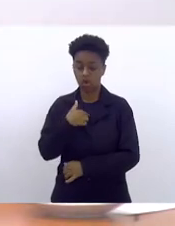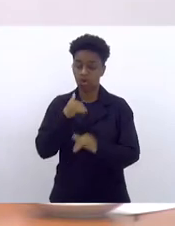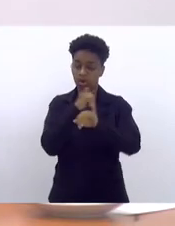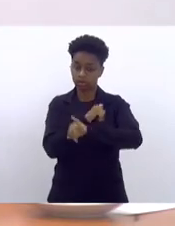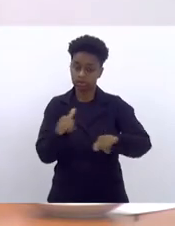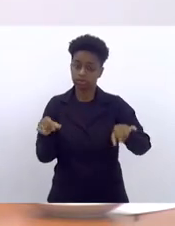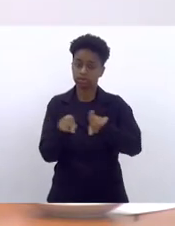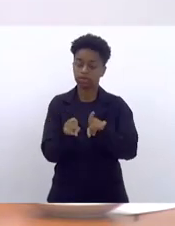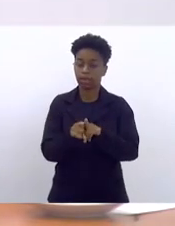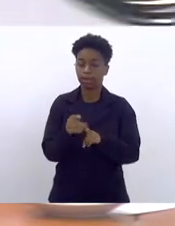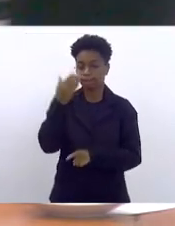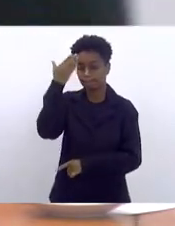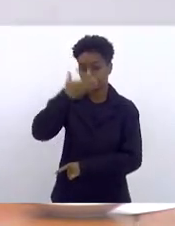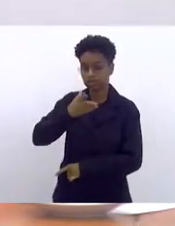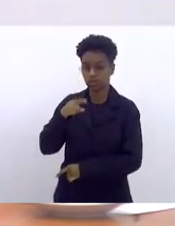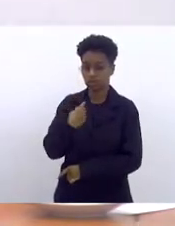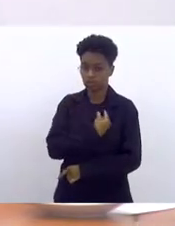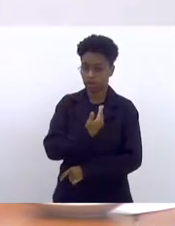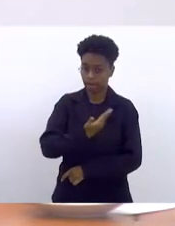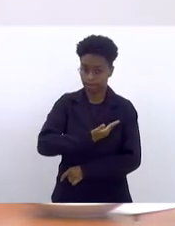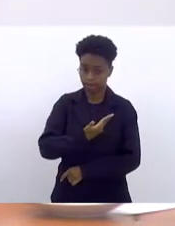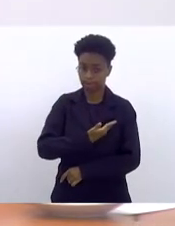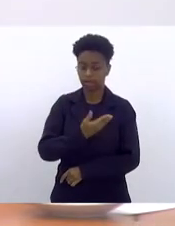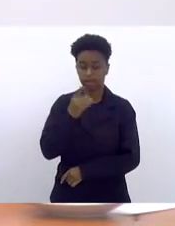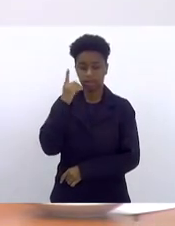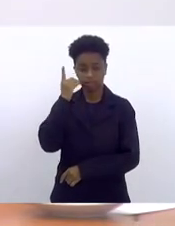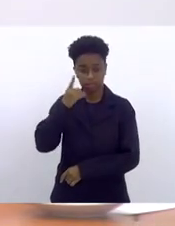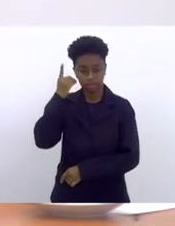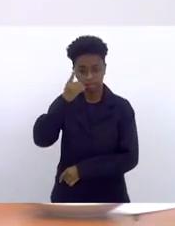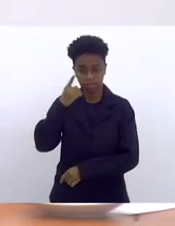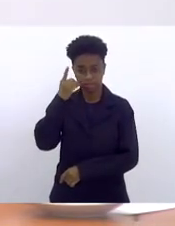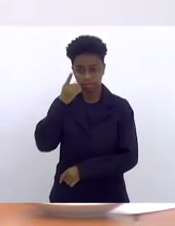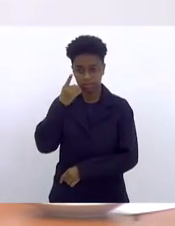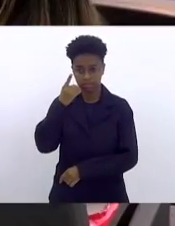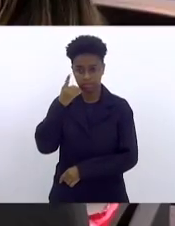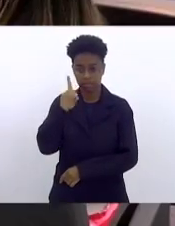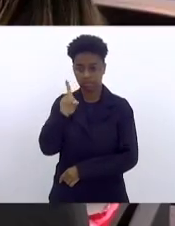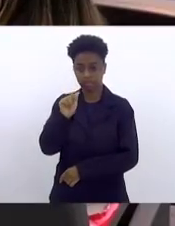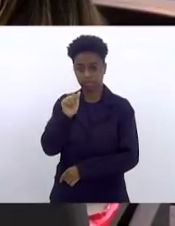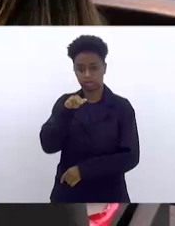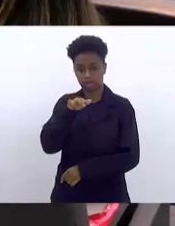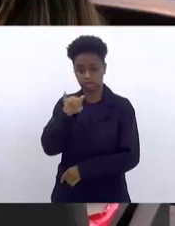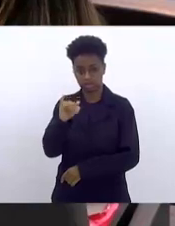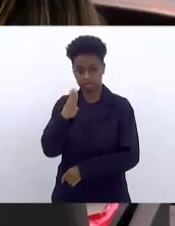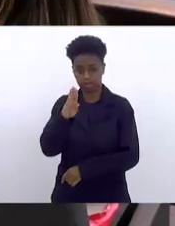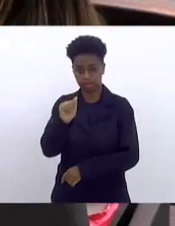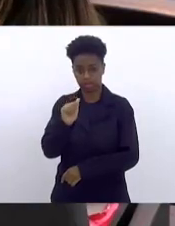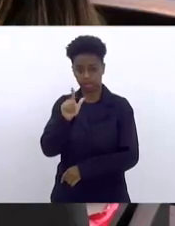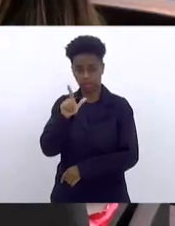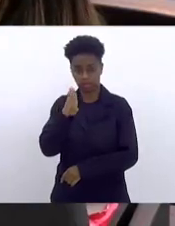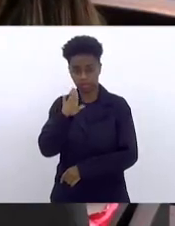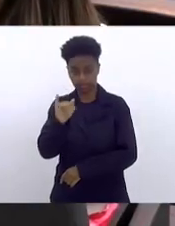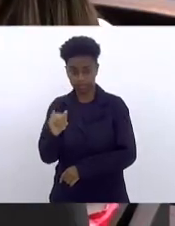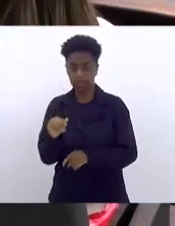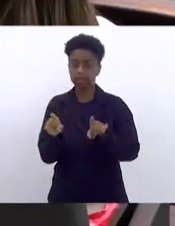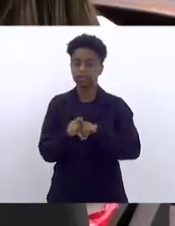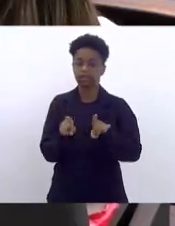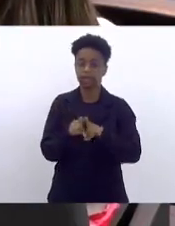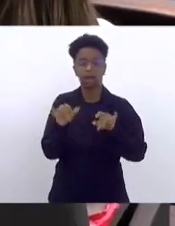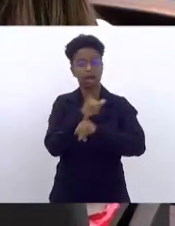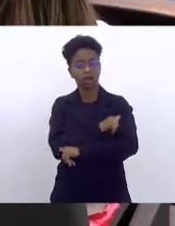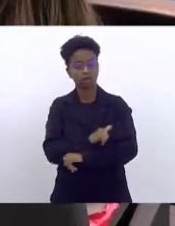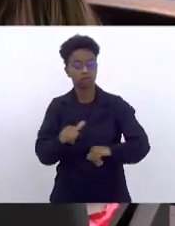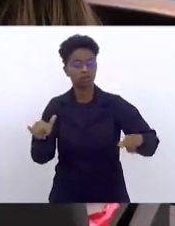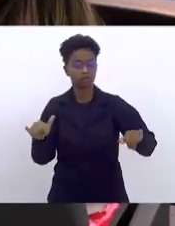da nossa amiga deputada Dani Balbi queria também anunciar a